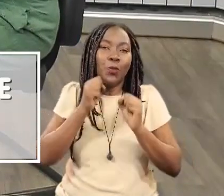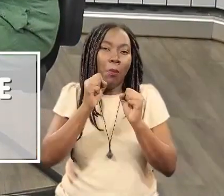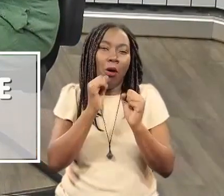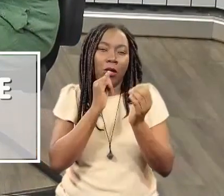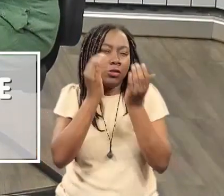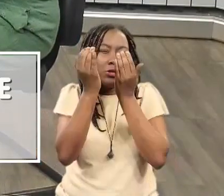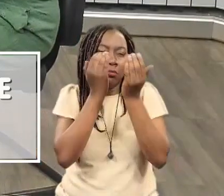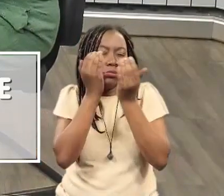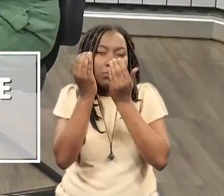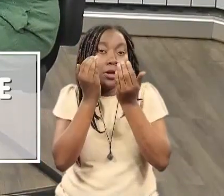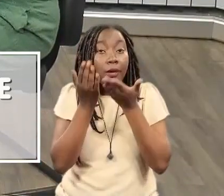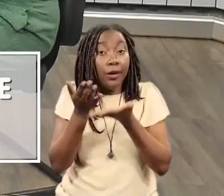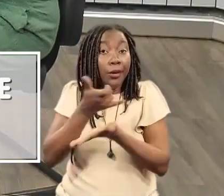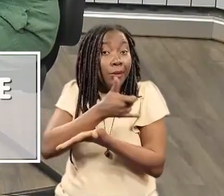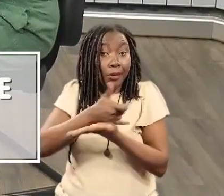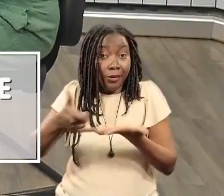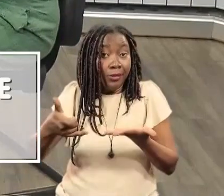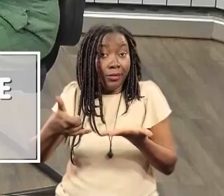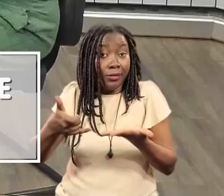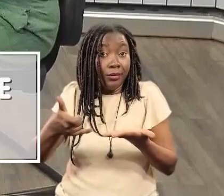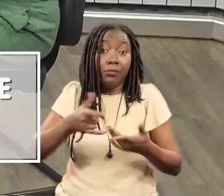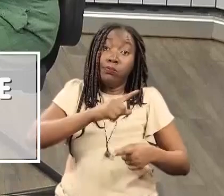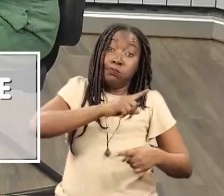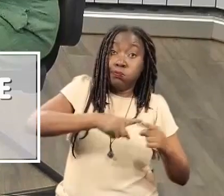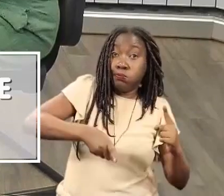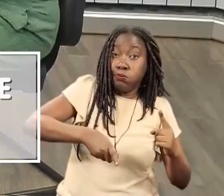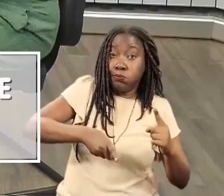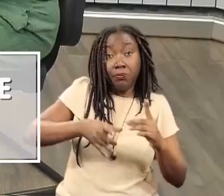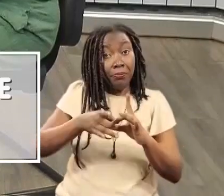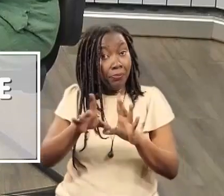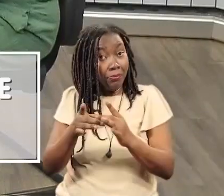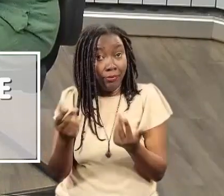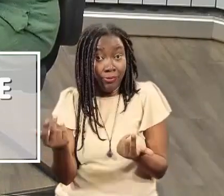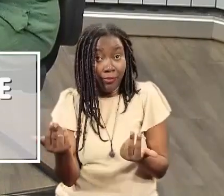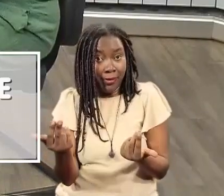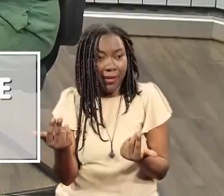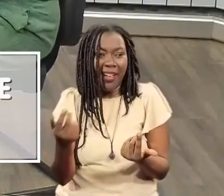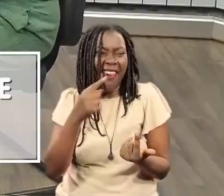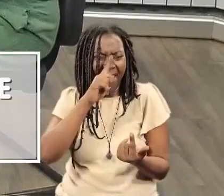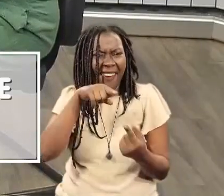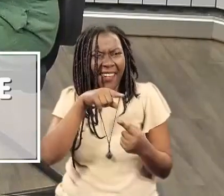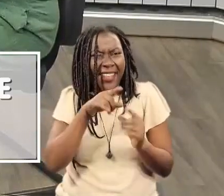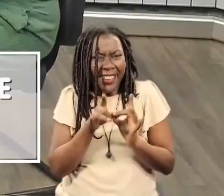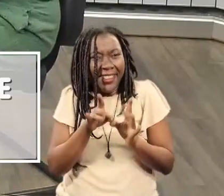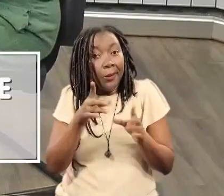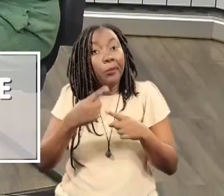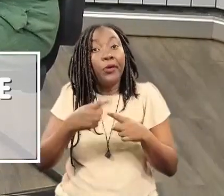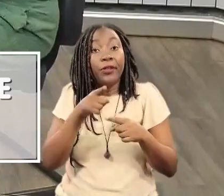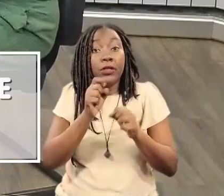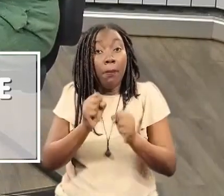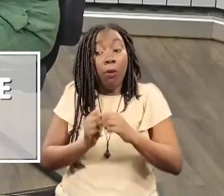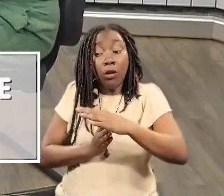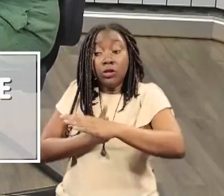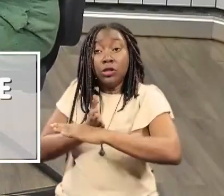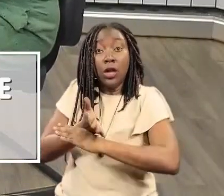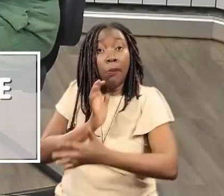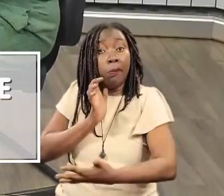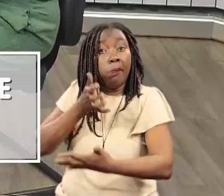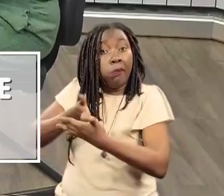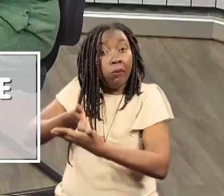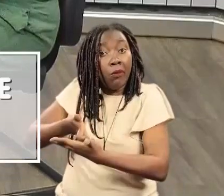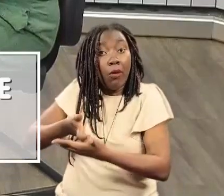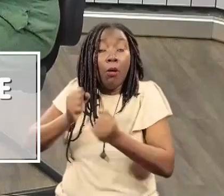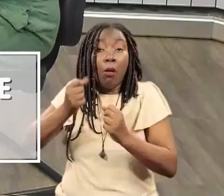comparar aí com drogas, tanto lícitas quanto ilícitas. Seria uma lista, porque você pode ir lá, você compra,